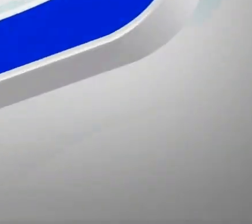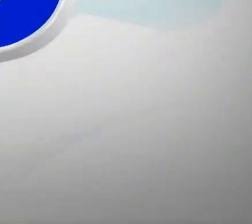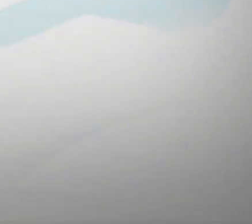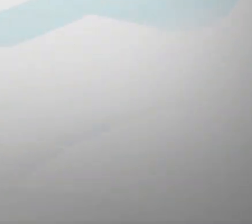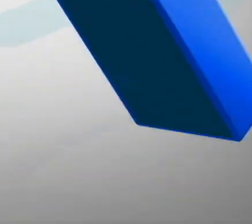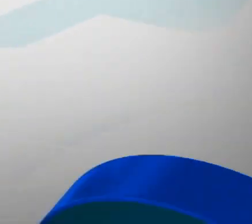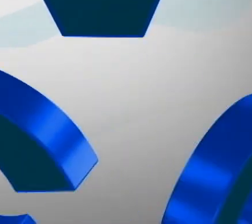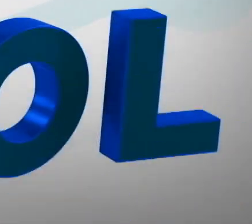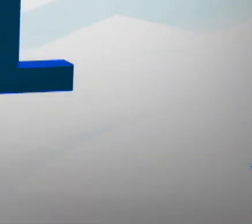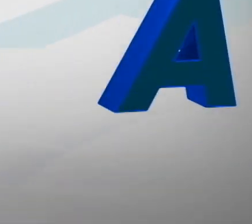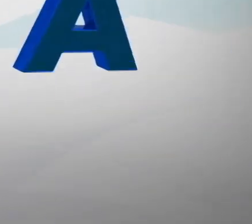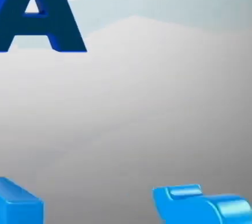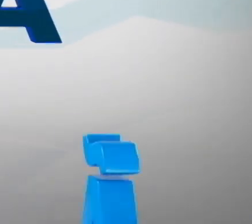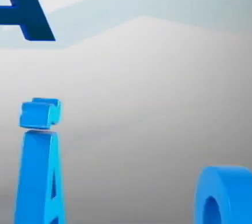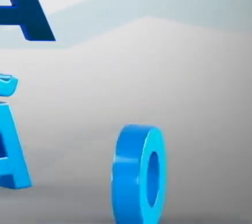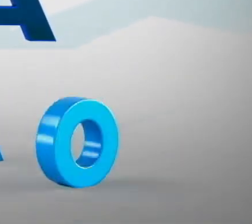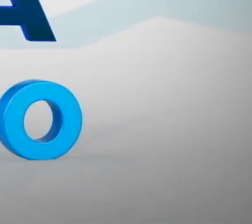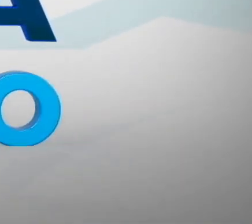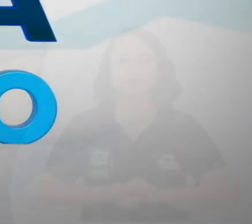E aí